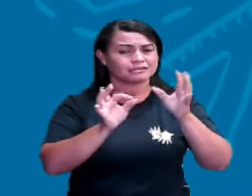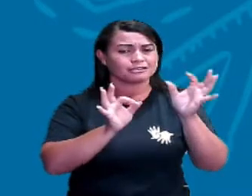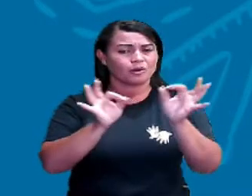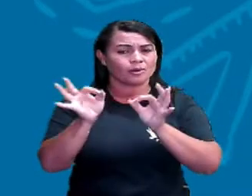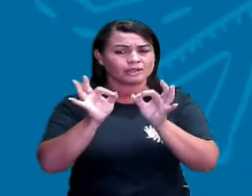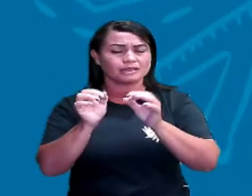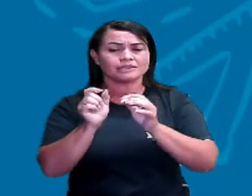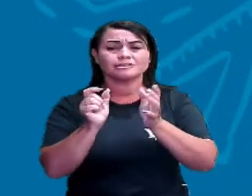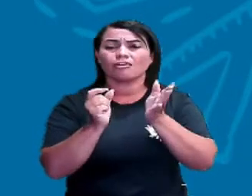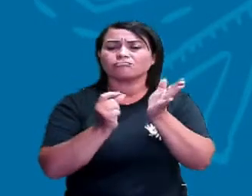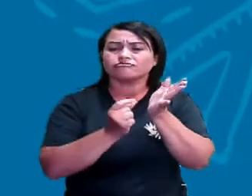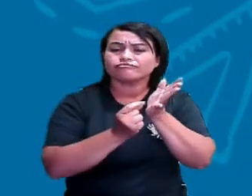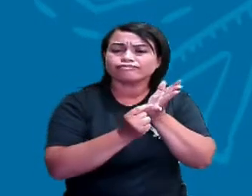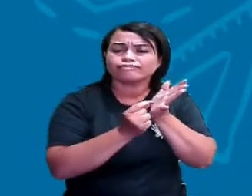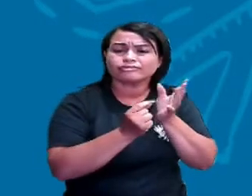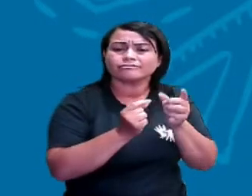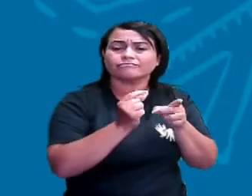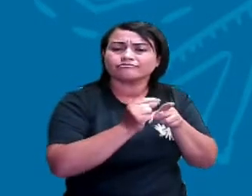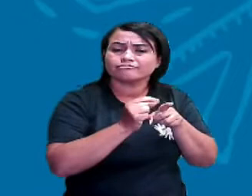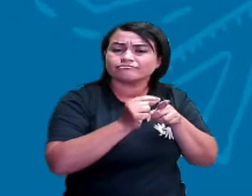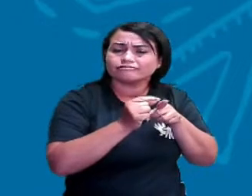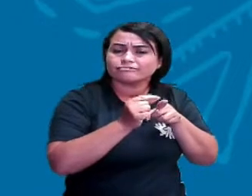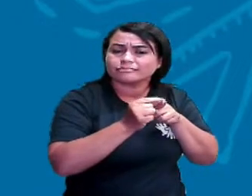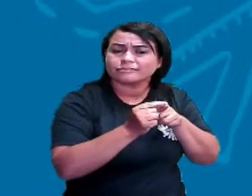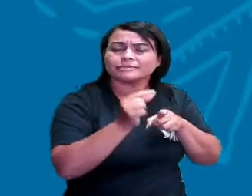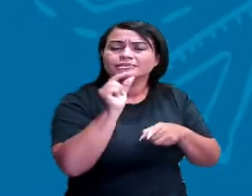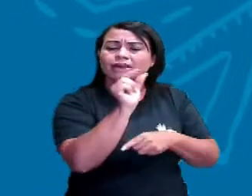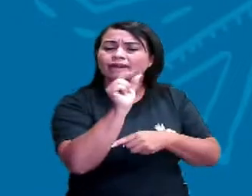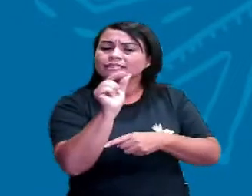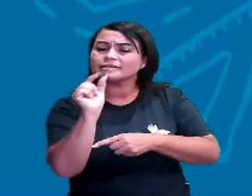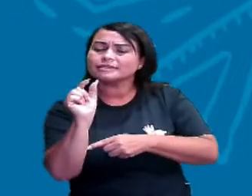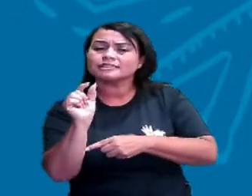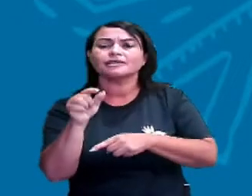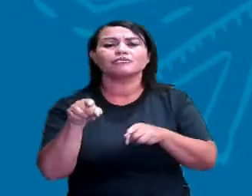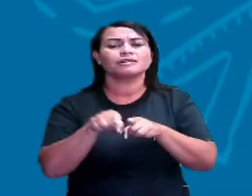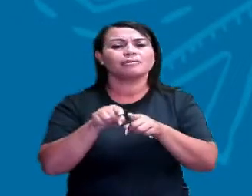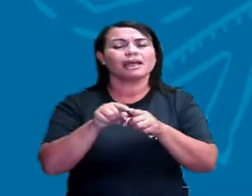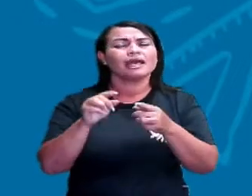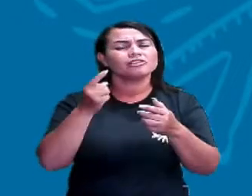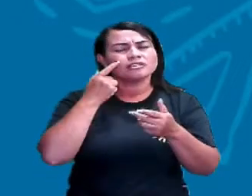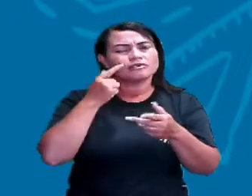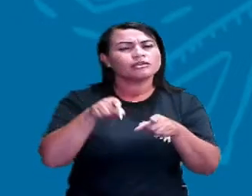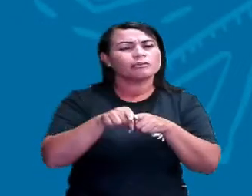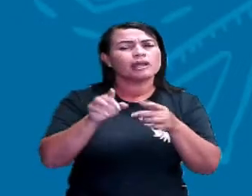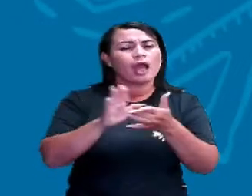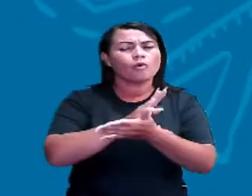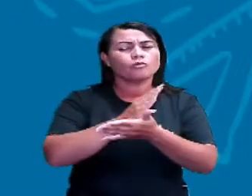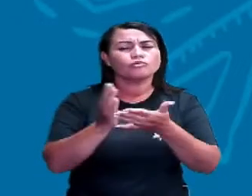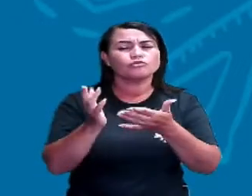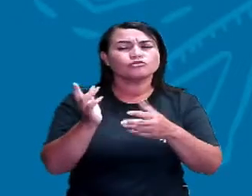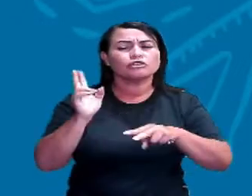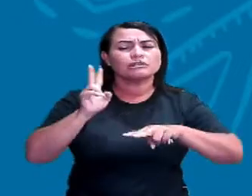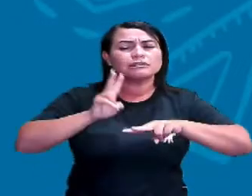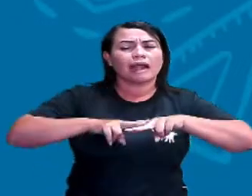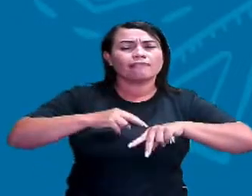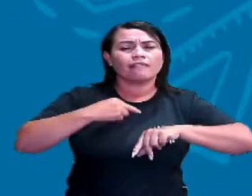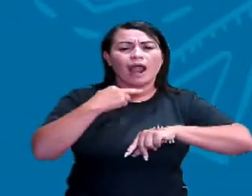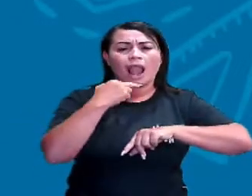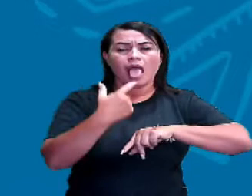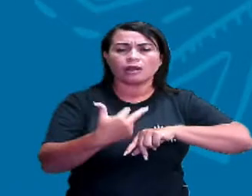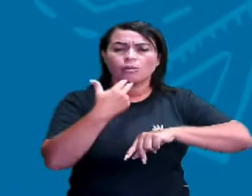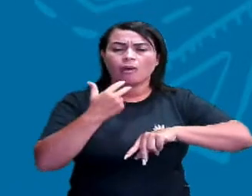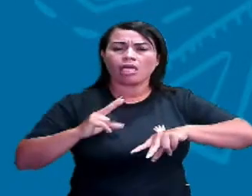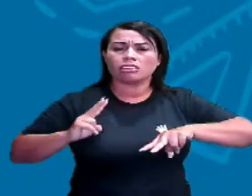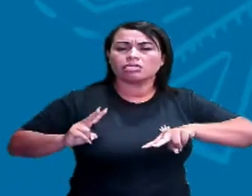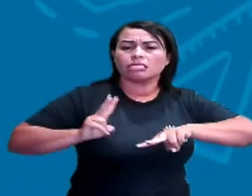na estrutura das sílabas. E aí a gente viu alguns trava-línguas. E eu deixei um trava-língua para vocês. Era